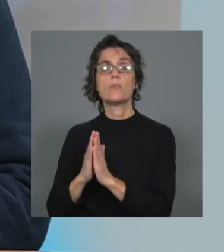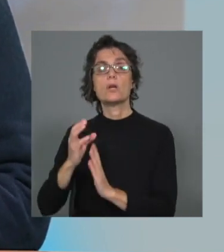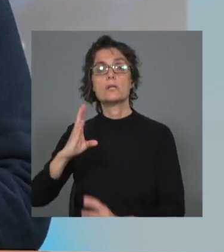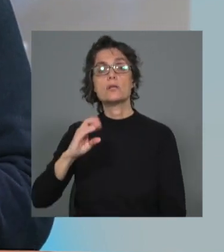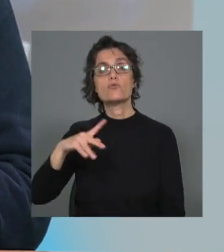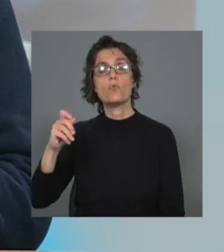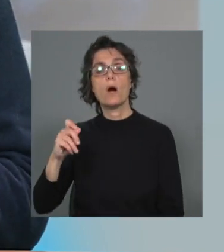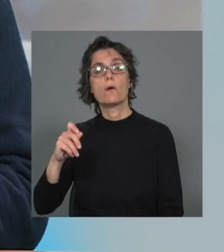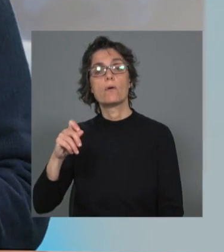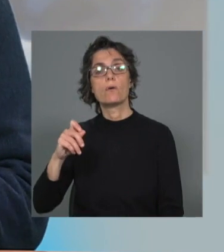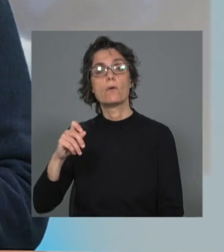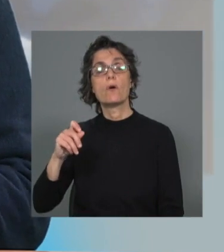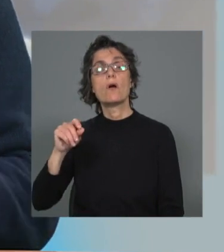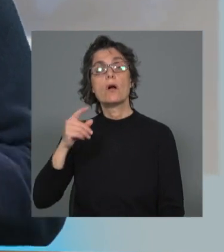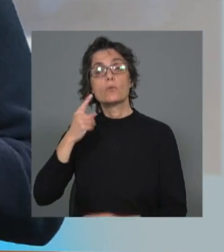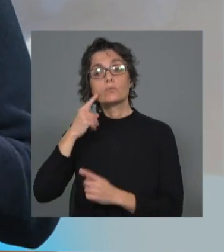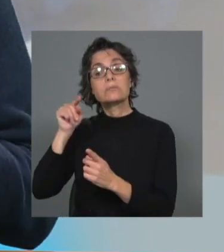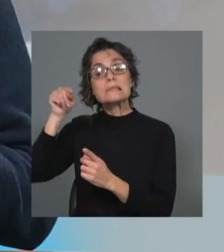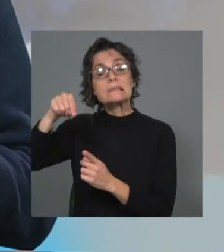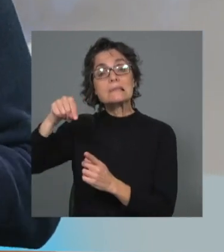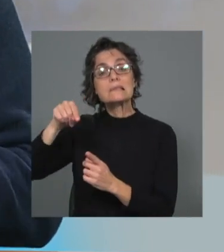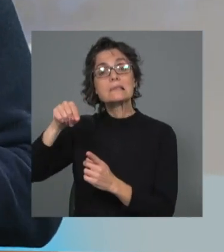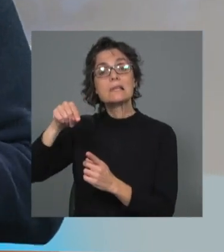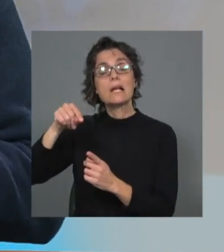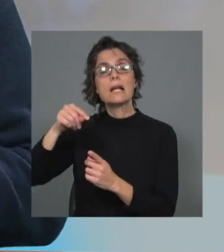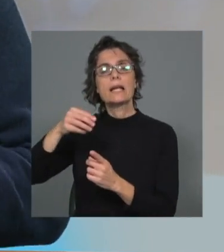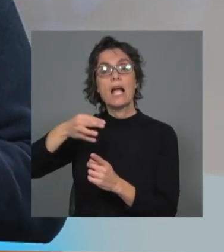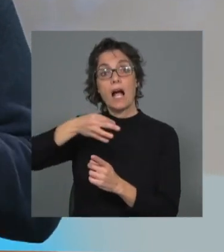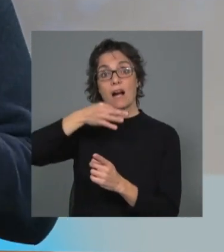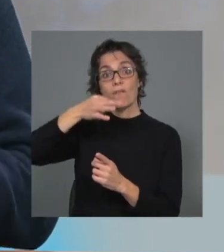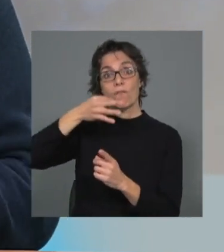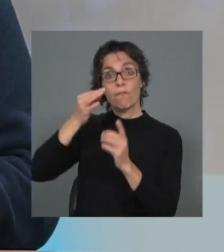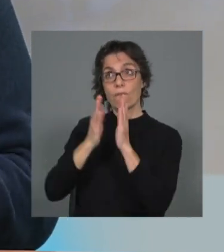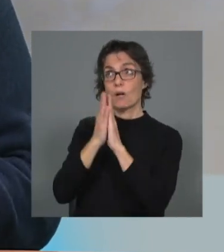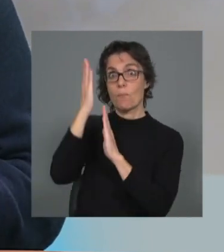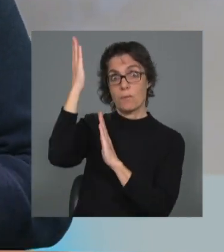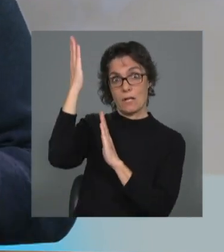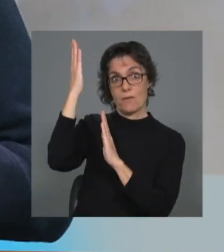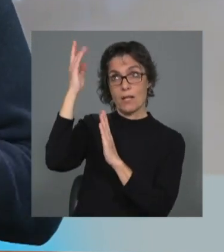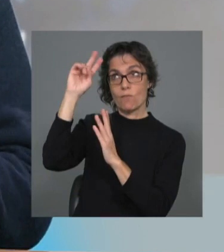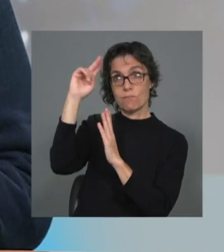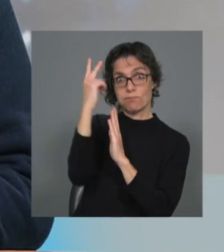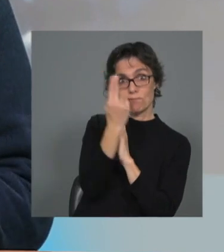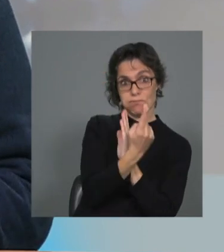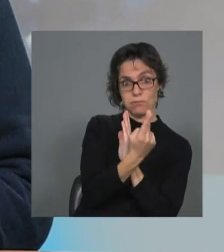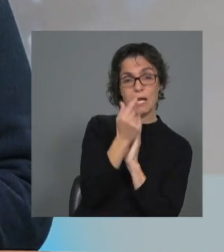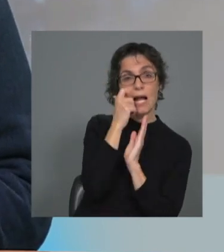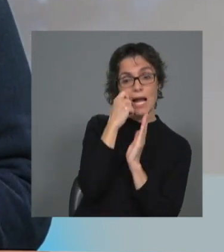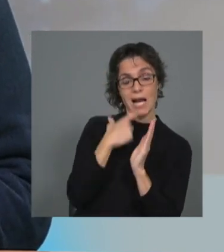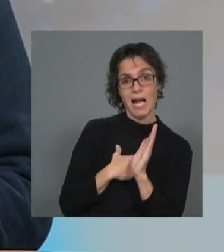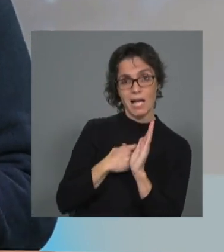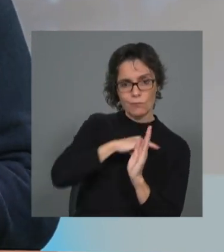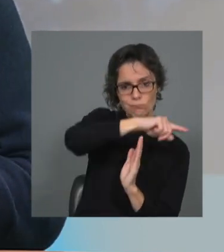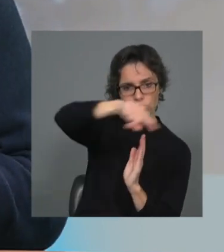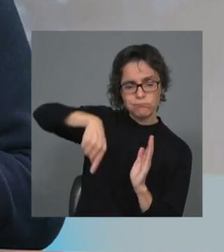Natal. O Verbo fez-se carne e habitou entre nós. Portanto, já pré-existia em Deus, mas não se vale dessa